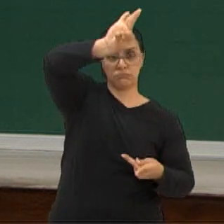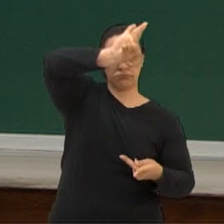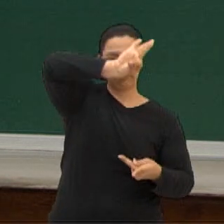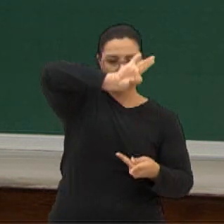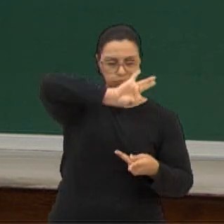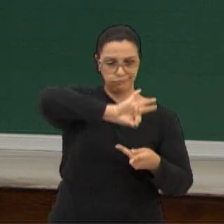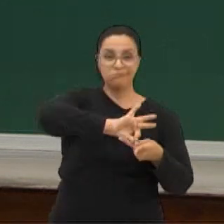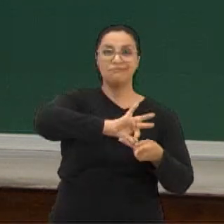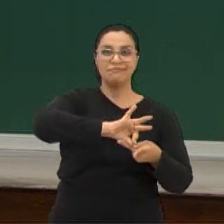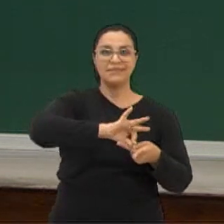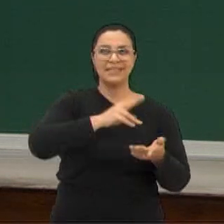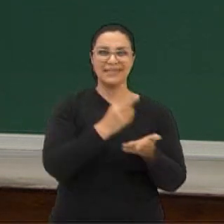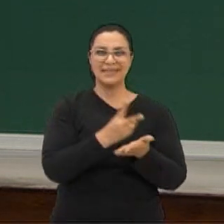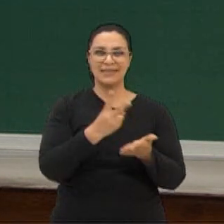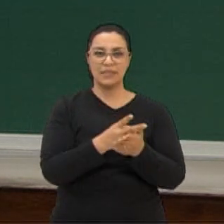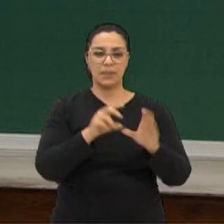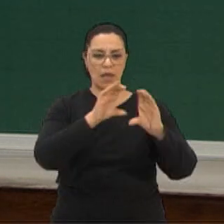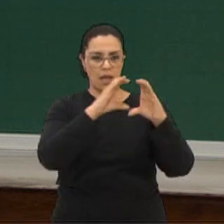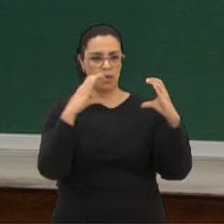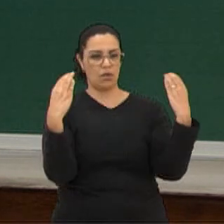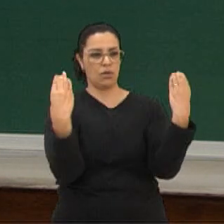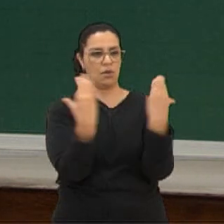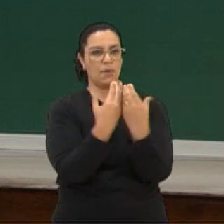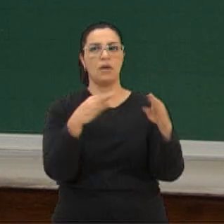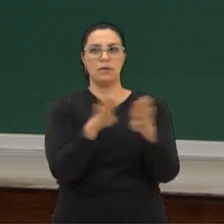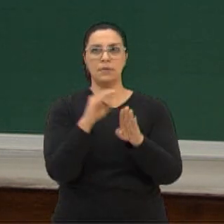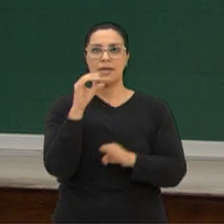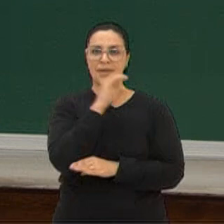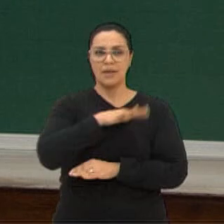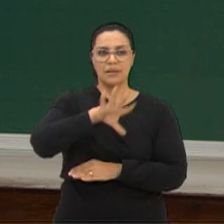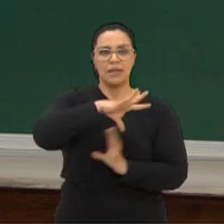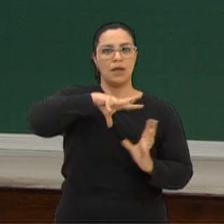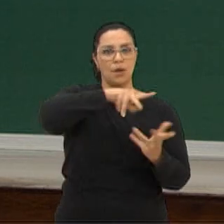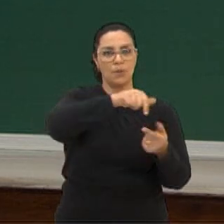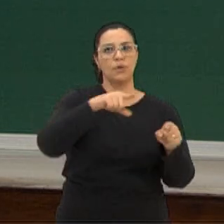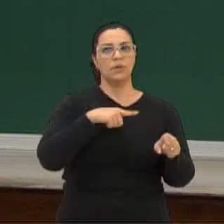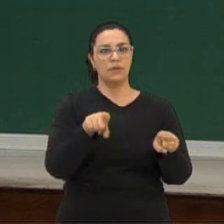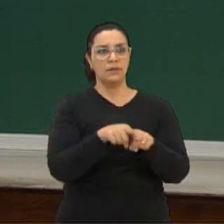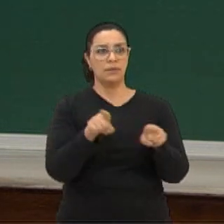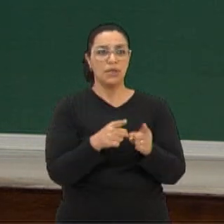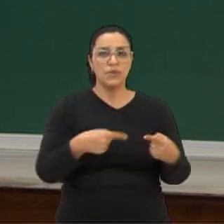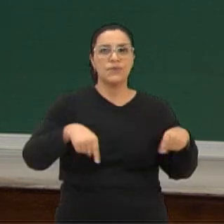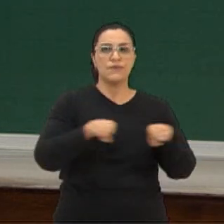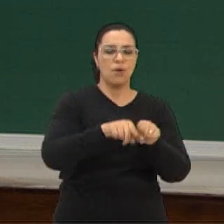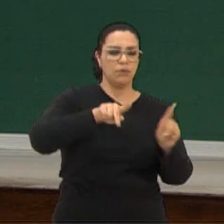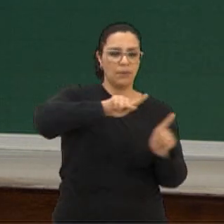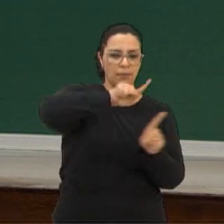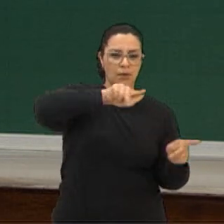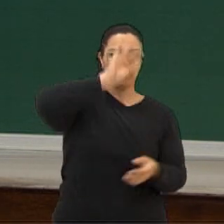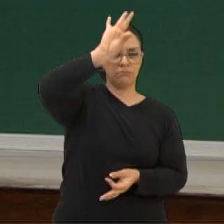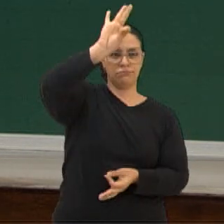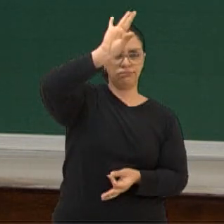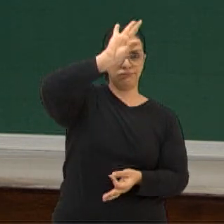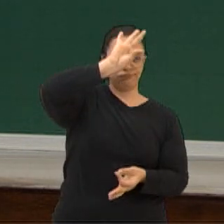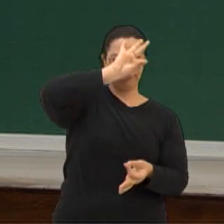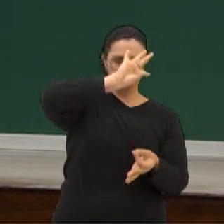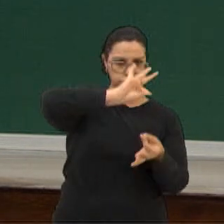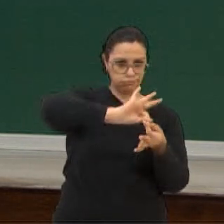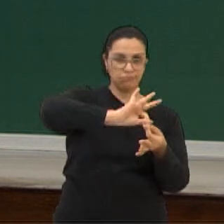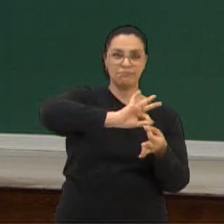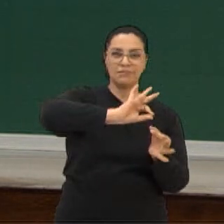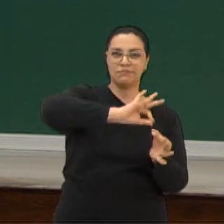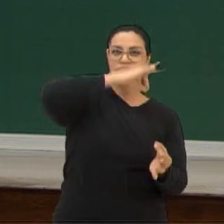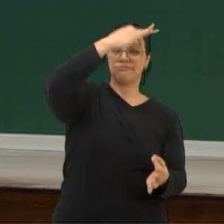temperaturas, vai passar pela zona tropical, área mais quente do nosso planeta, e chegar novamente à zona polar, com as menores